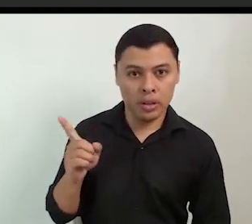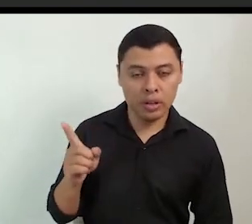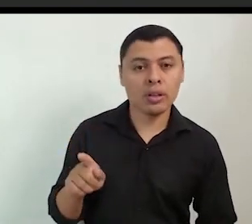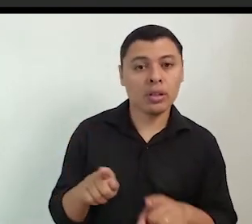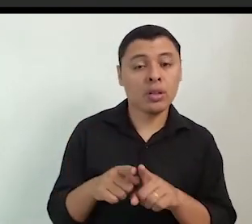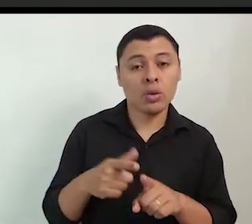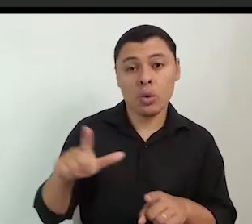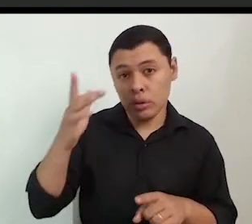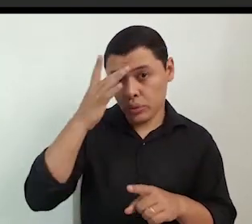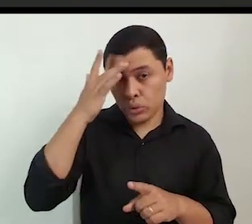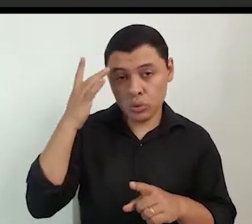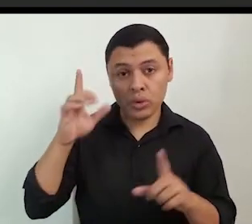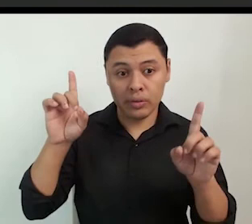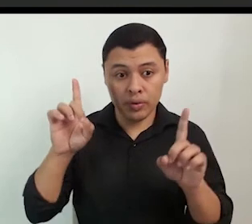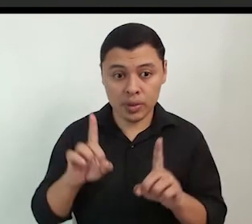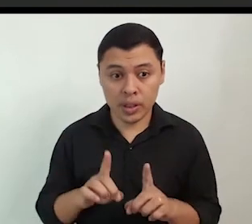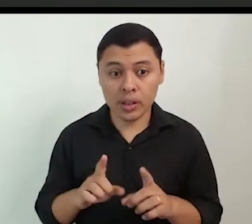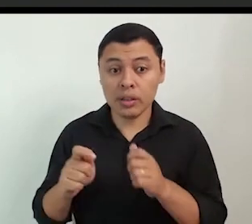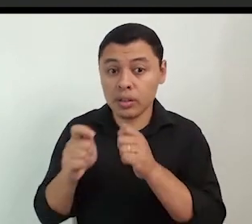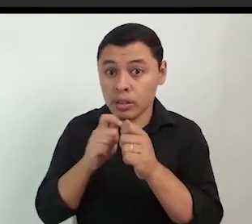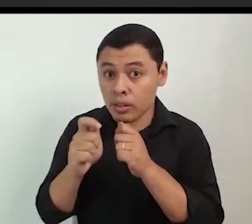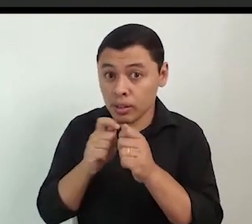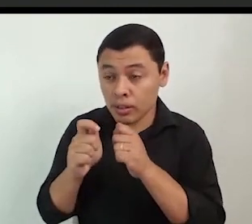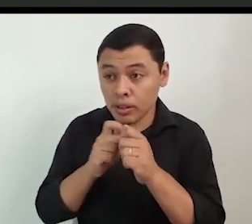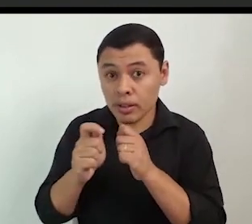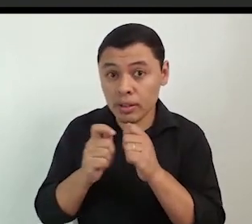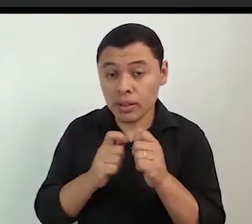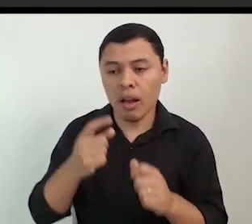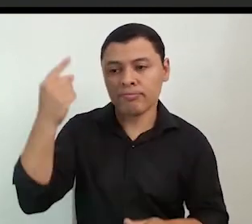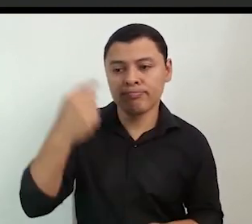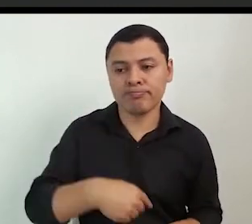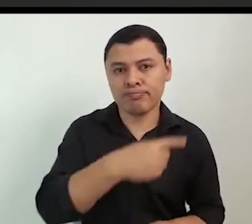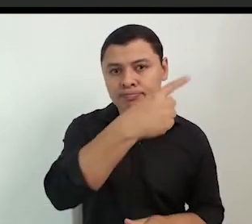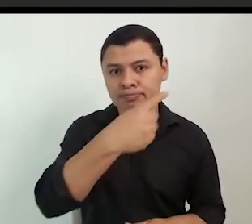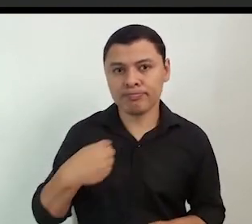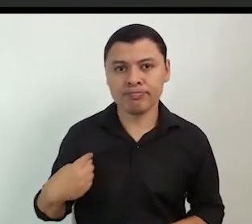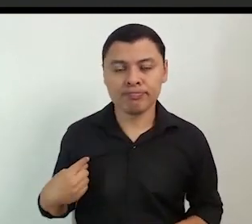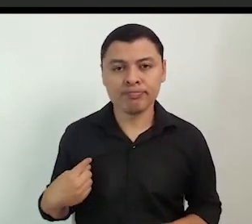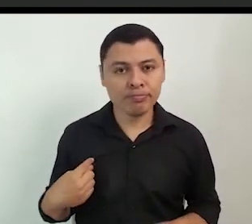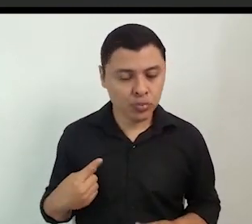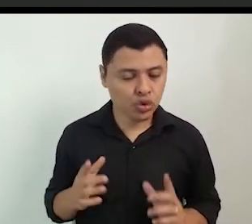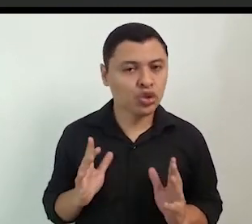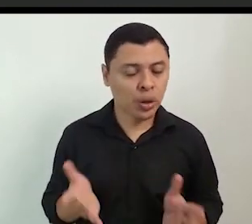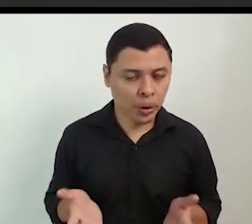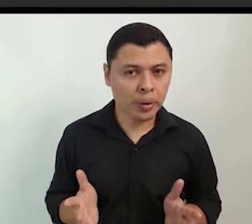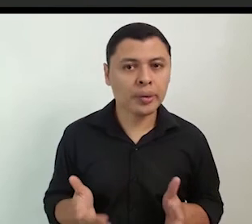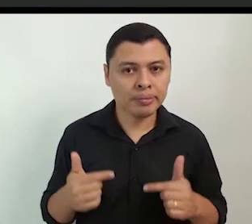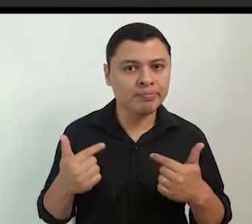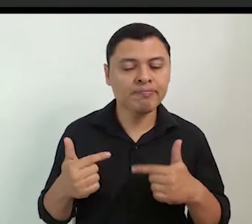foram desclassificados em processos seletivos, e ele coloca o seguinte,